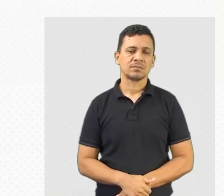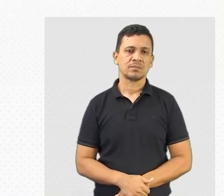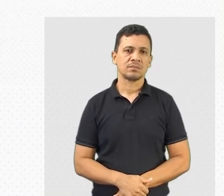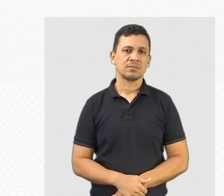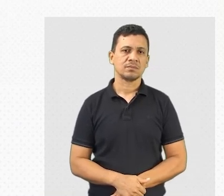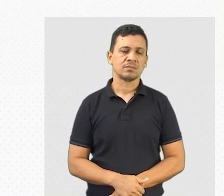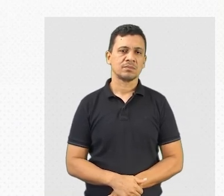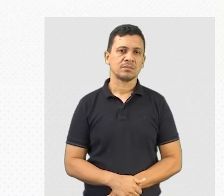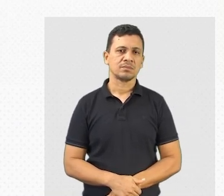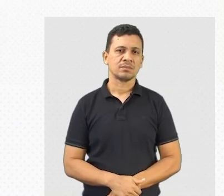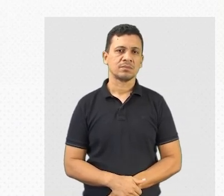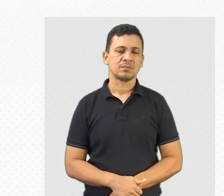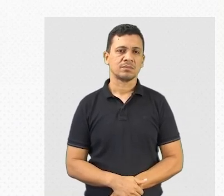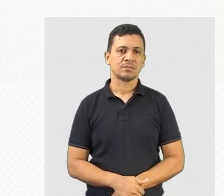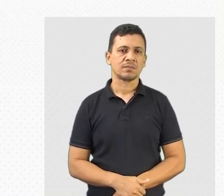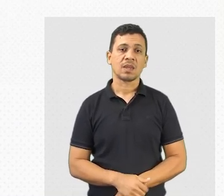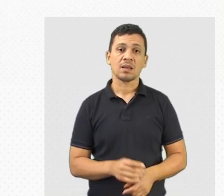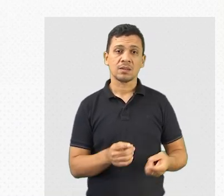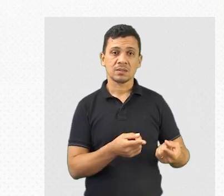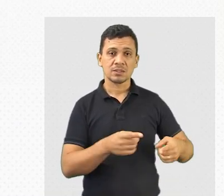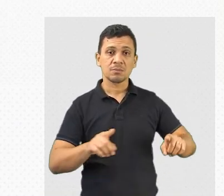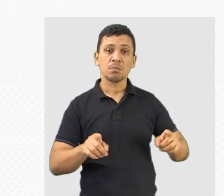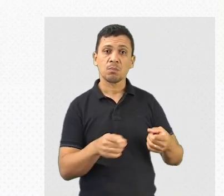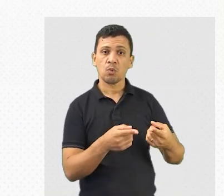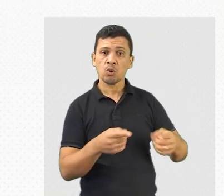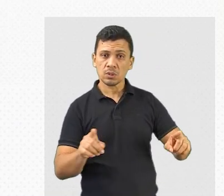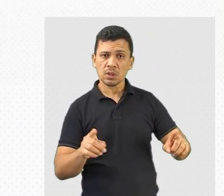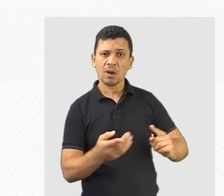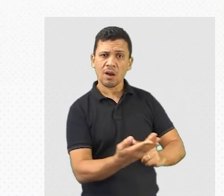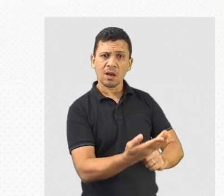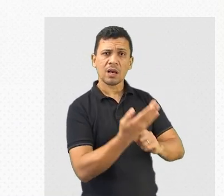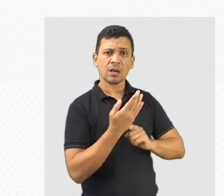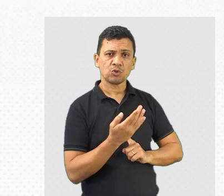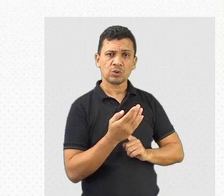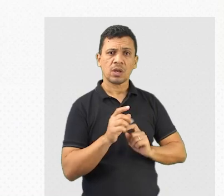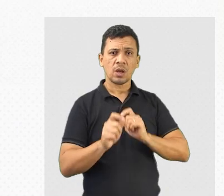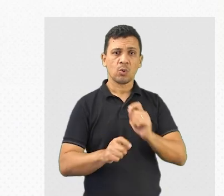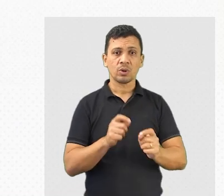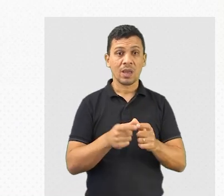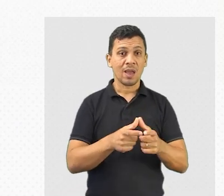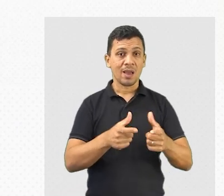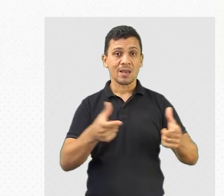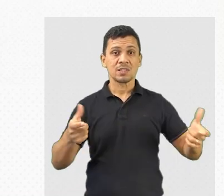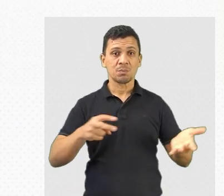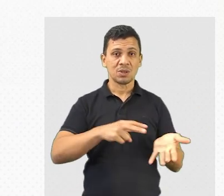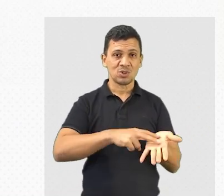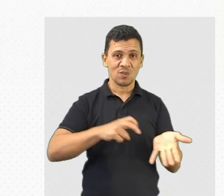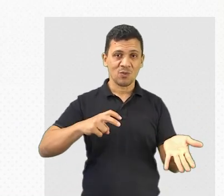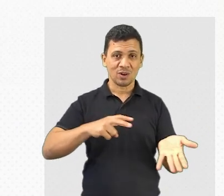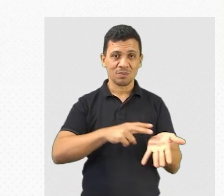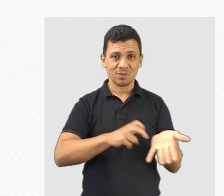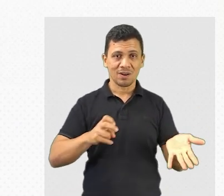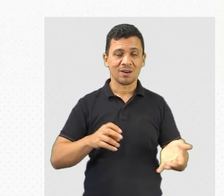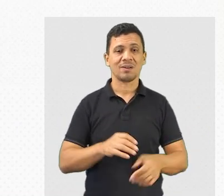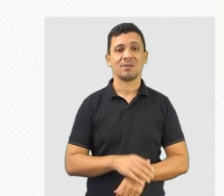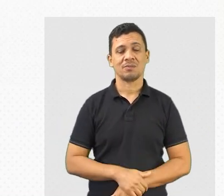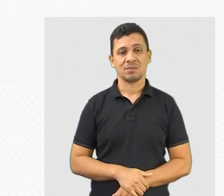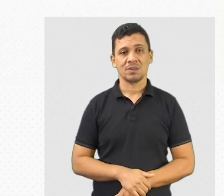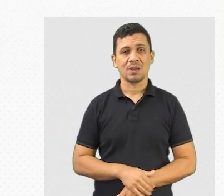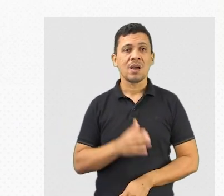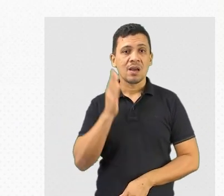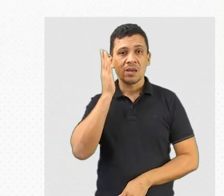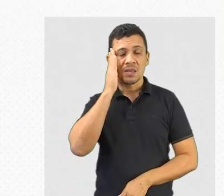falando do quanto as músicas vão nos ajudar a expandir o nosso vocabulário, a compreender